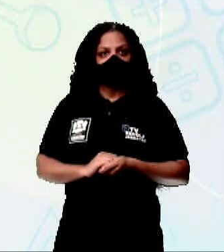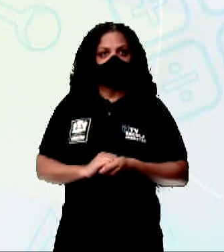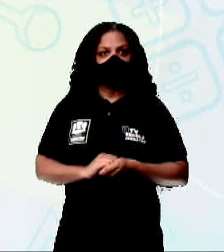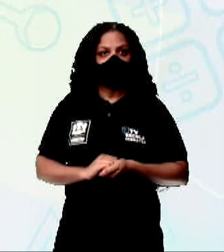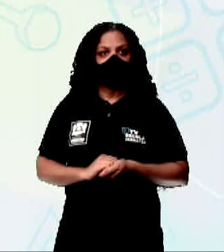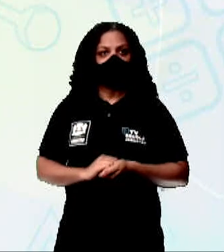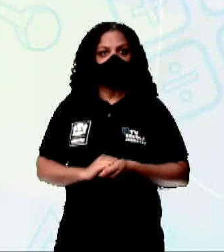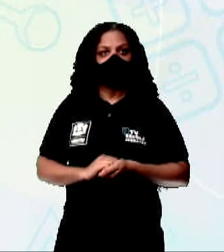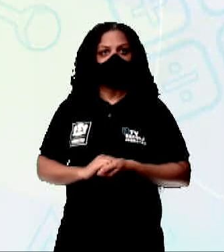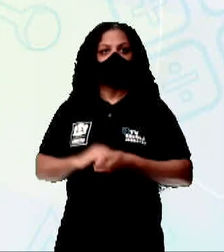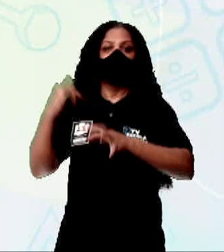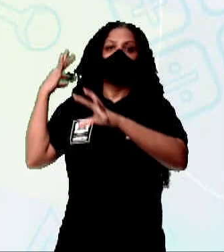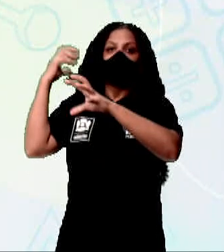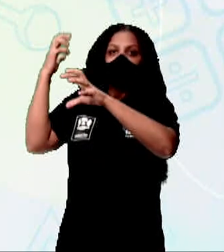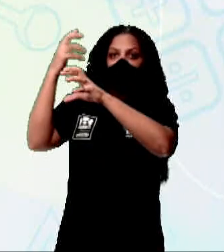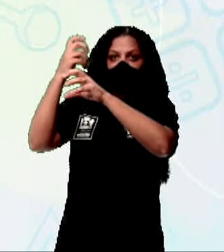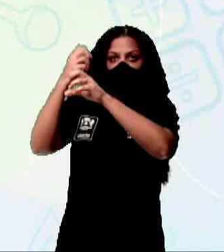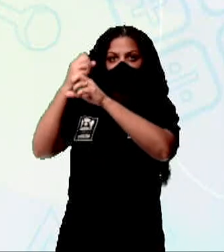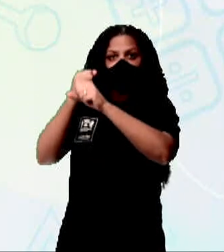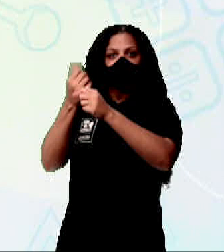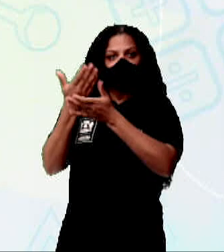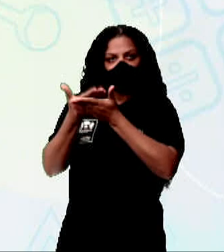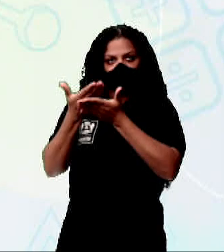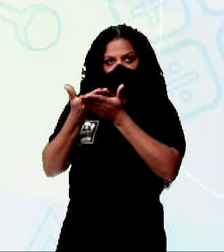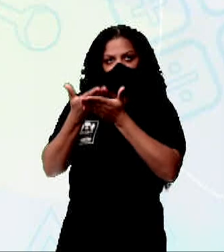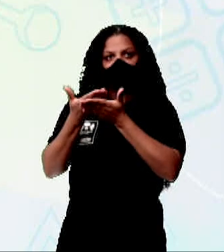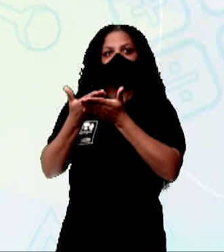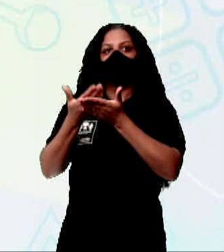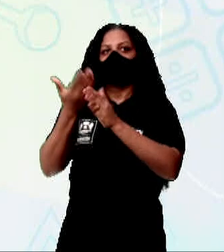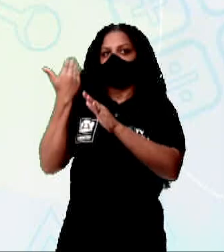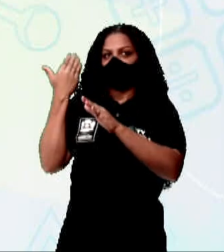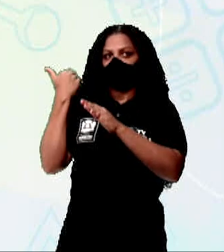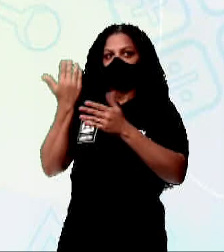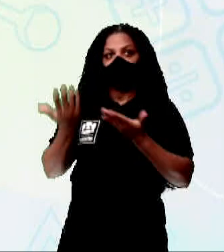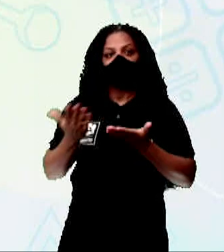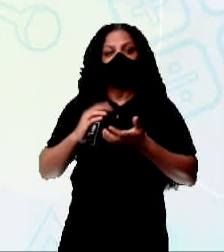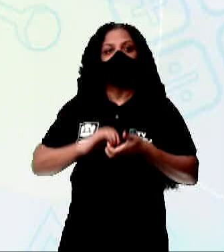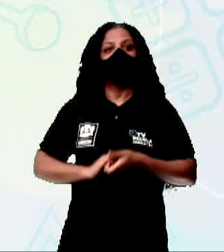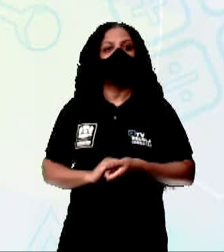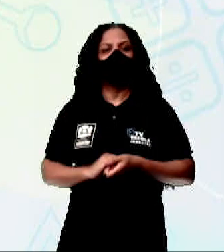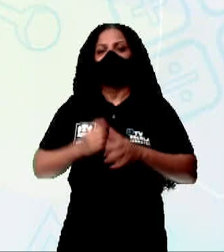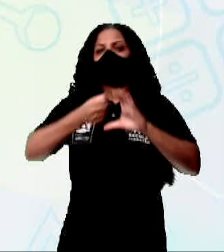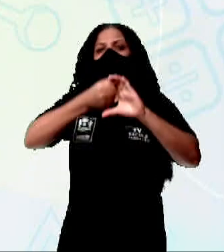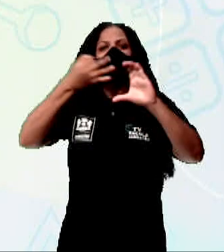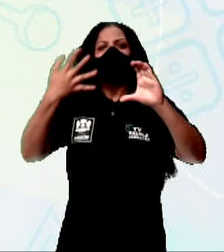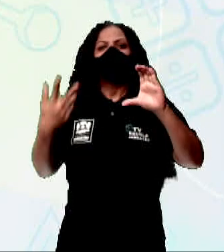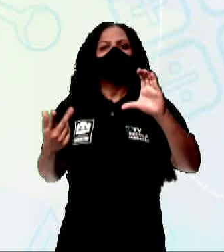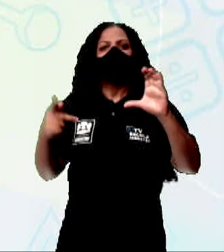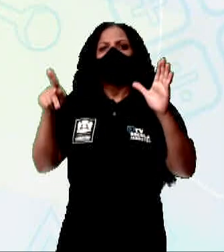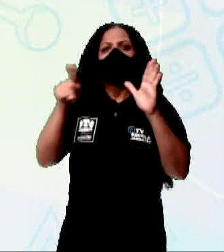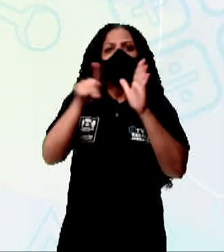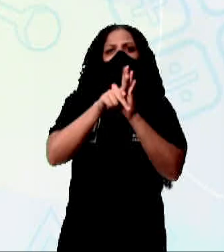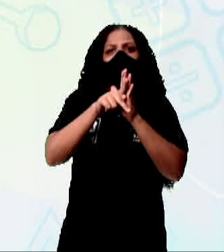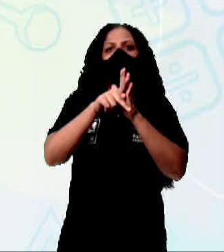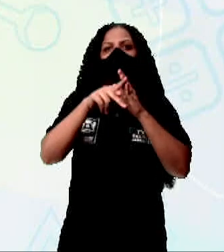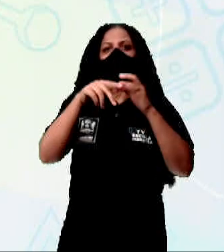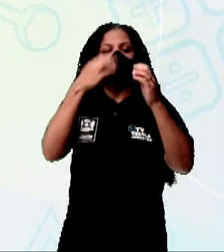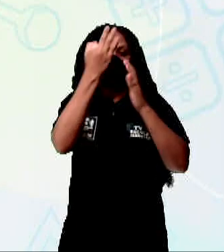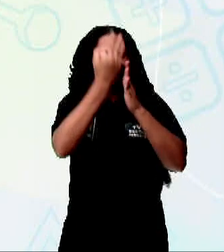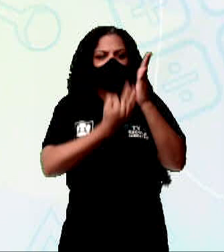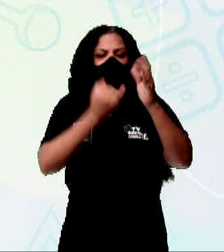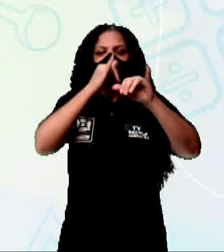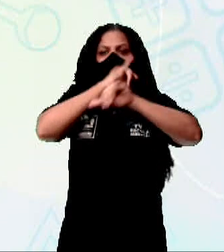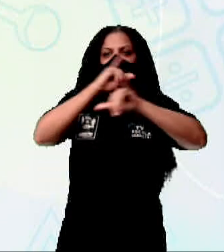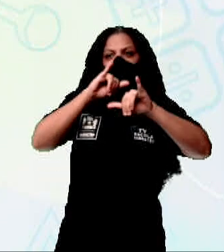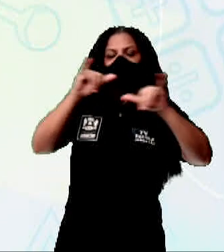Revisão dos principais pontos estudados. As características, quais as características do texto publicitário? As características principais são